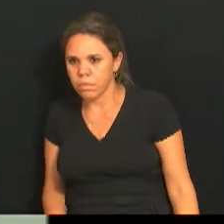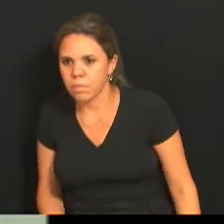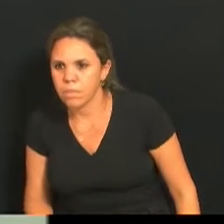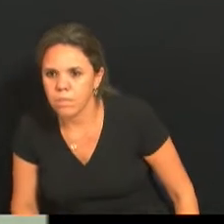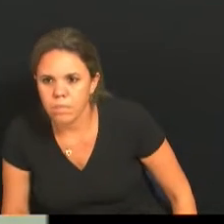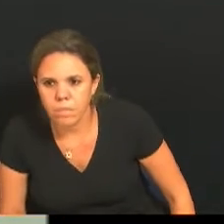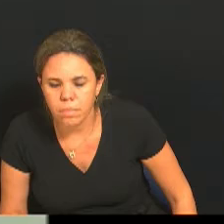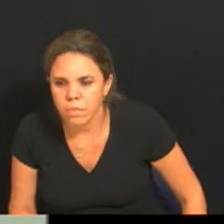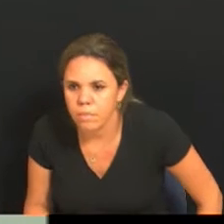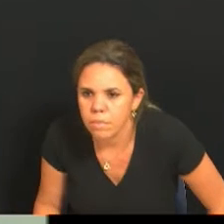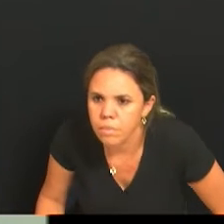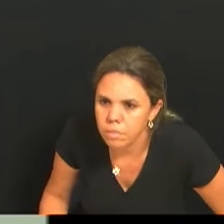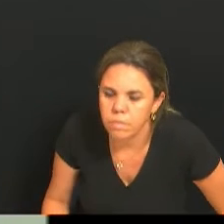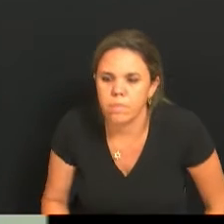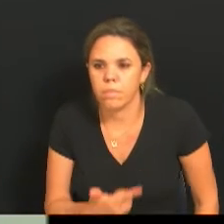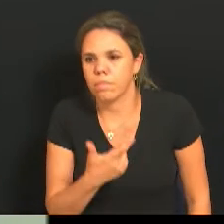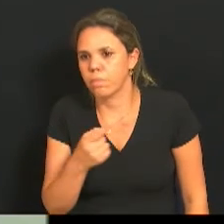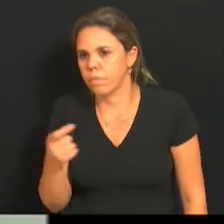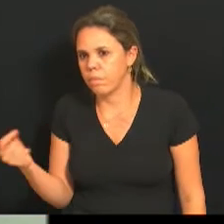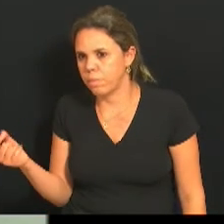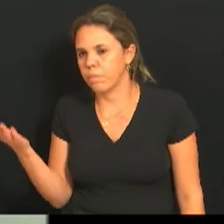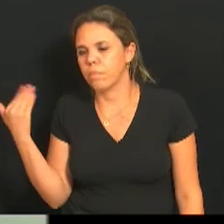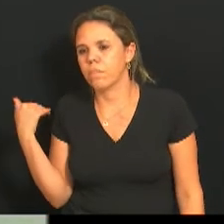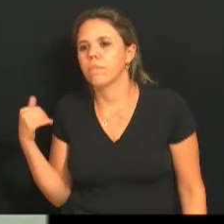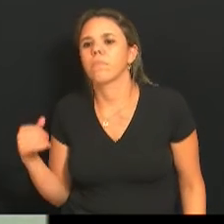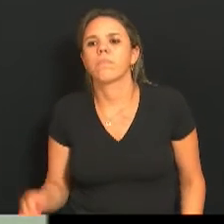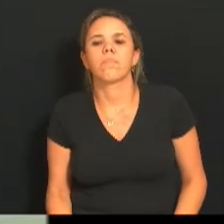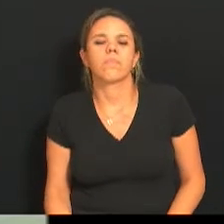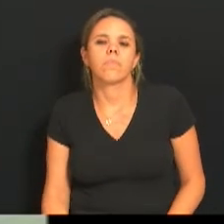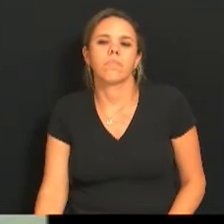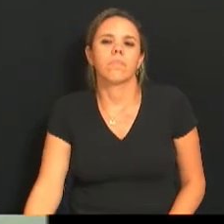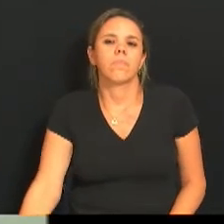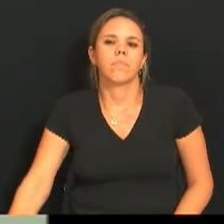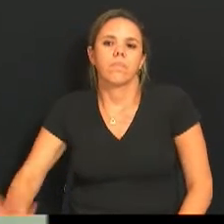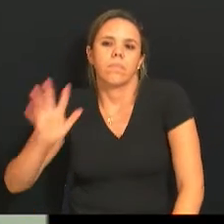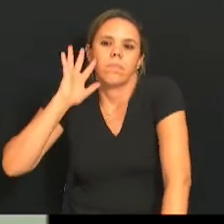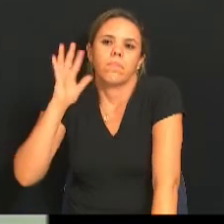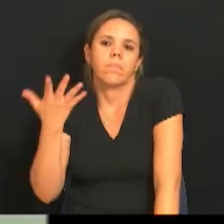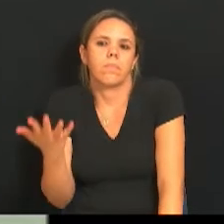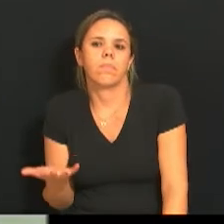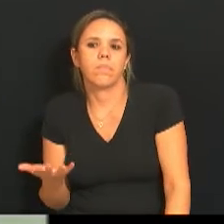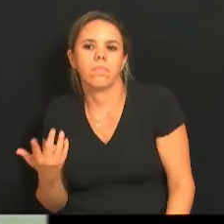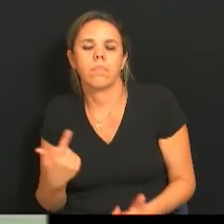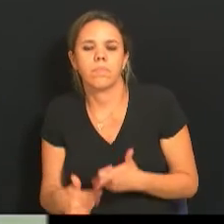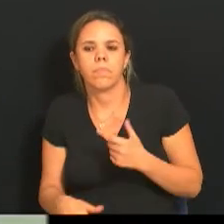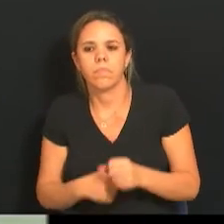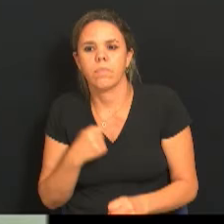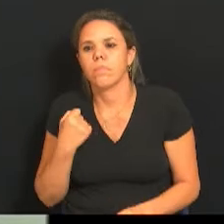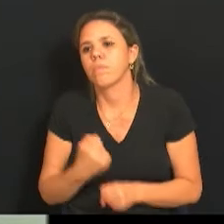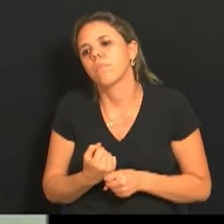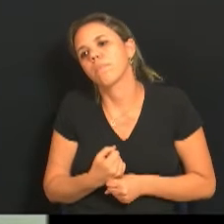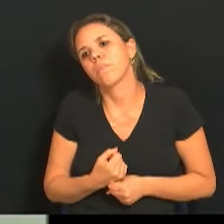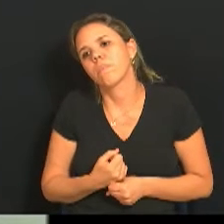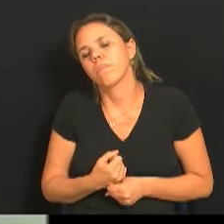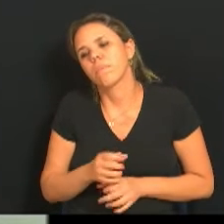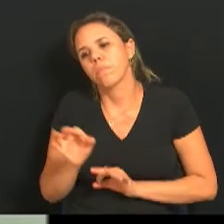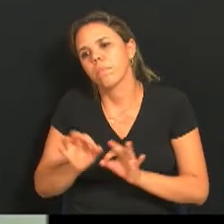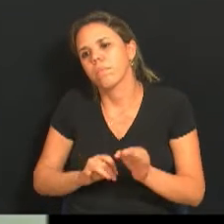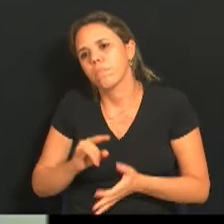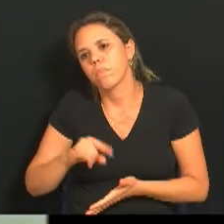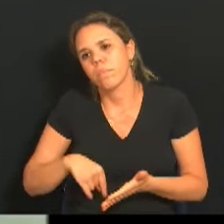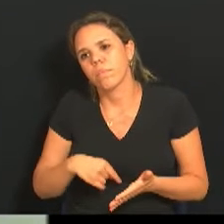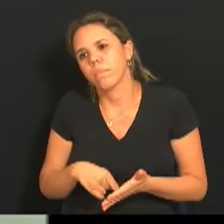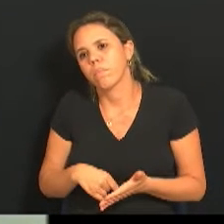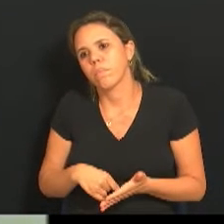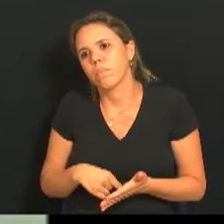2020, né, processo pandemia, e, em consequência disso, esse ano a gente regulamentou até através de